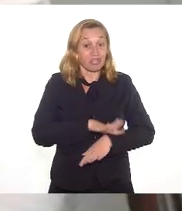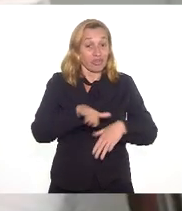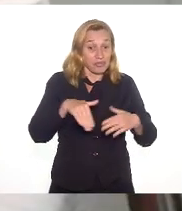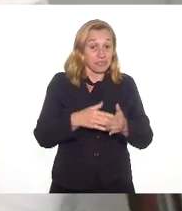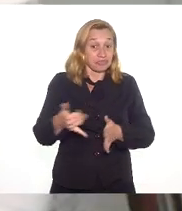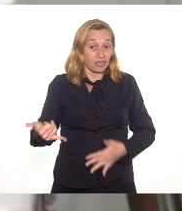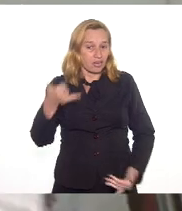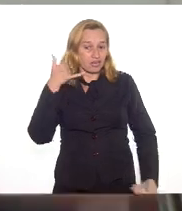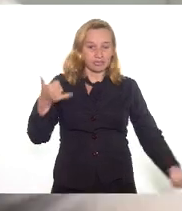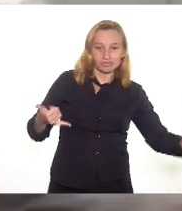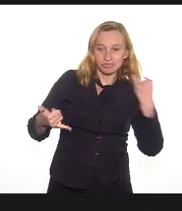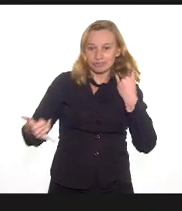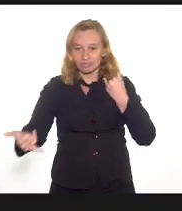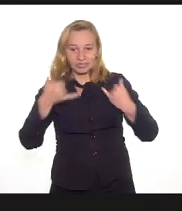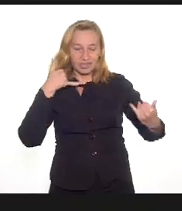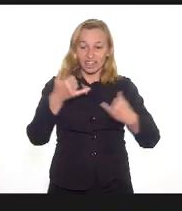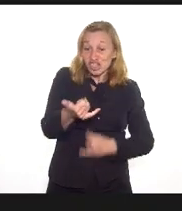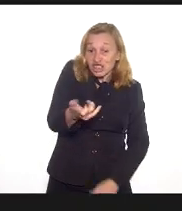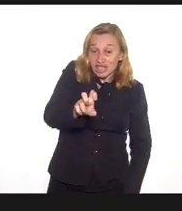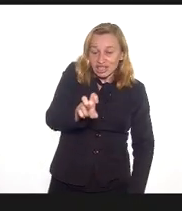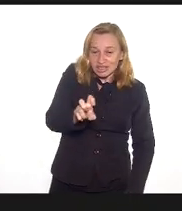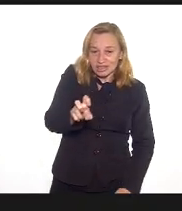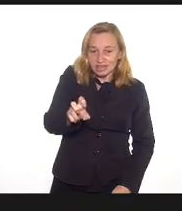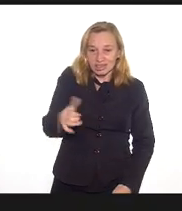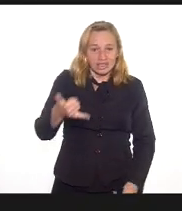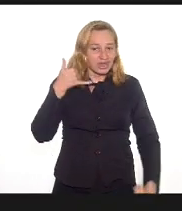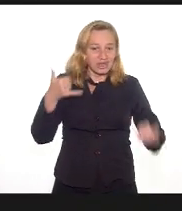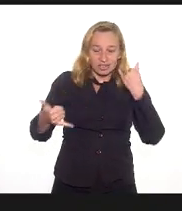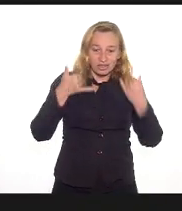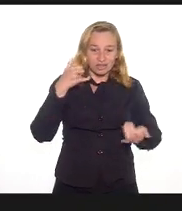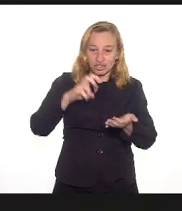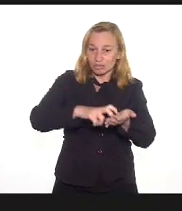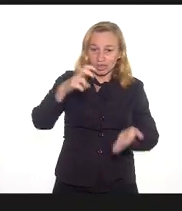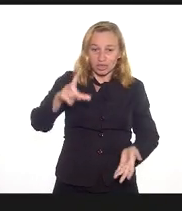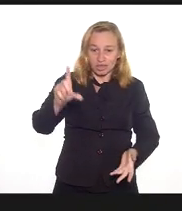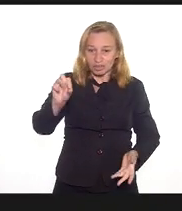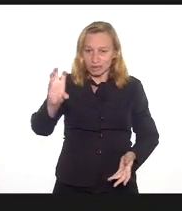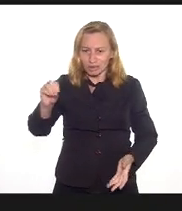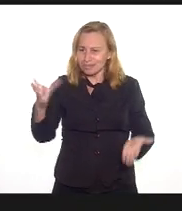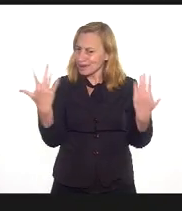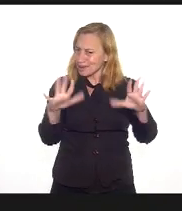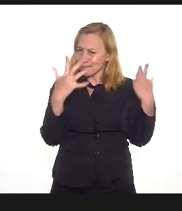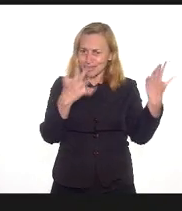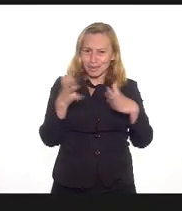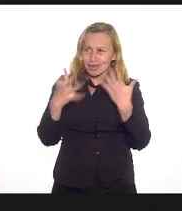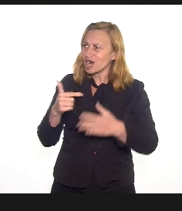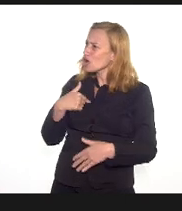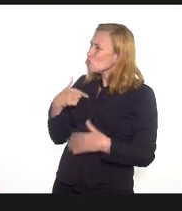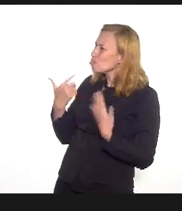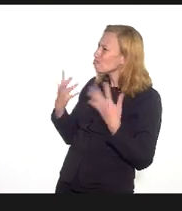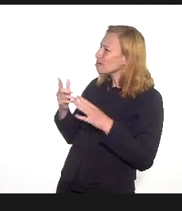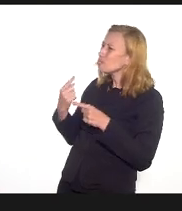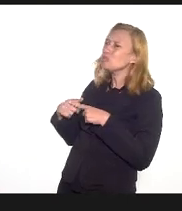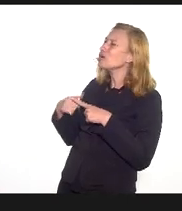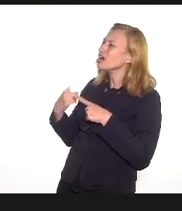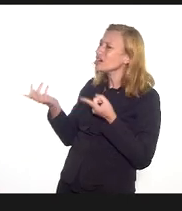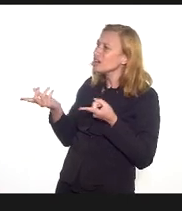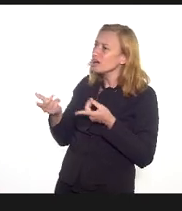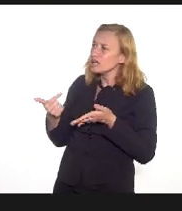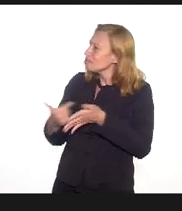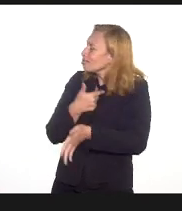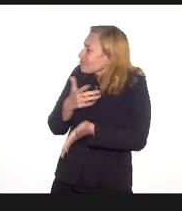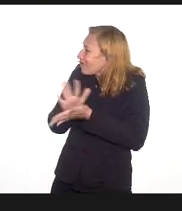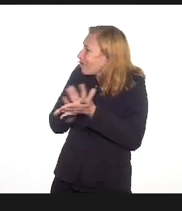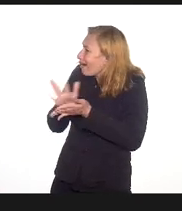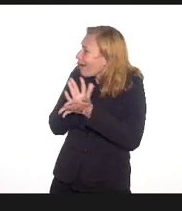me ligou, eu recebi umas 15 ligações de manhã cedo. Parabéns, parabéns, parabéns do quê? Não, senhora, eu falei, eu não fui consultada, eu não